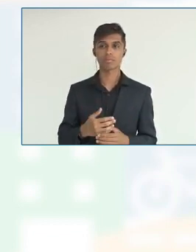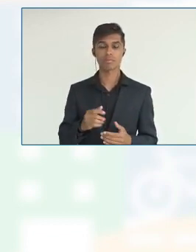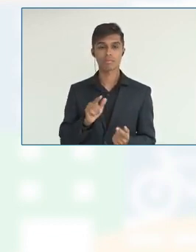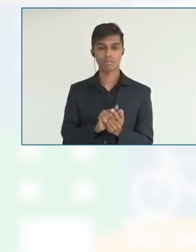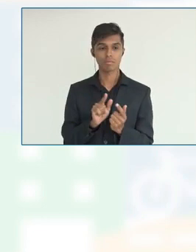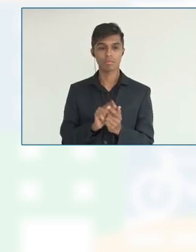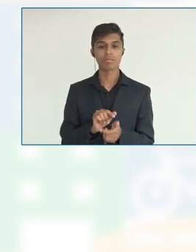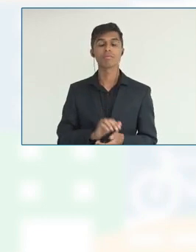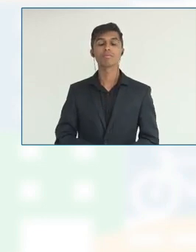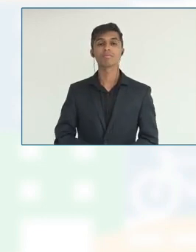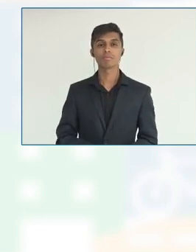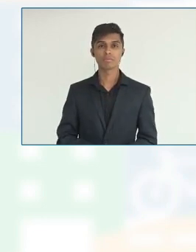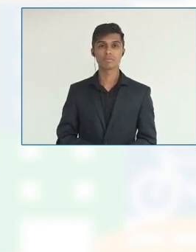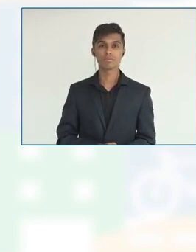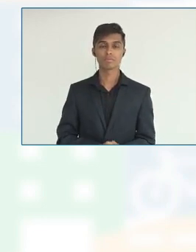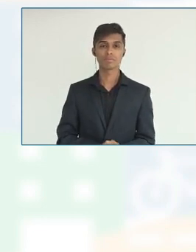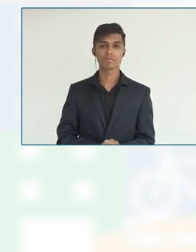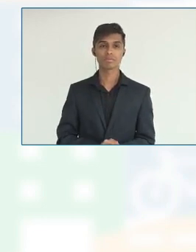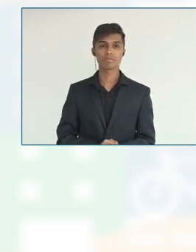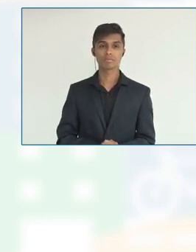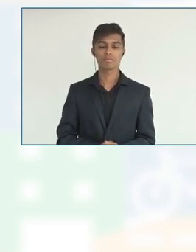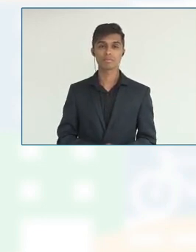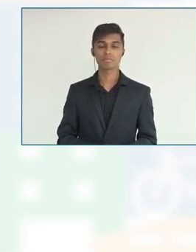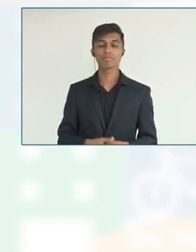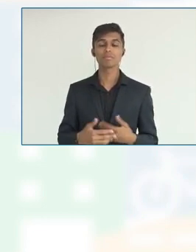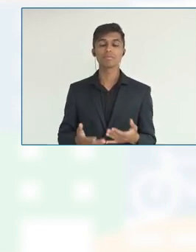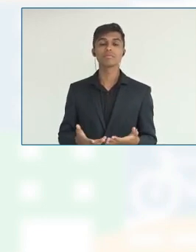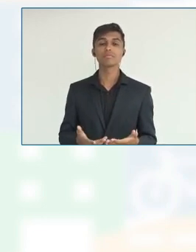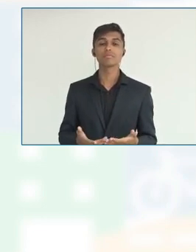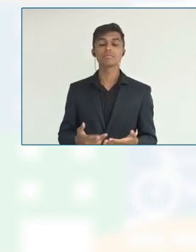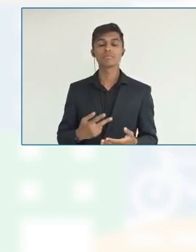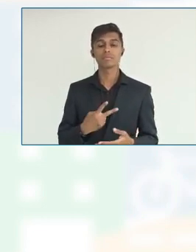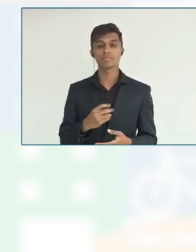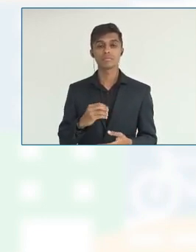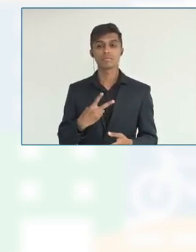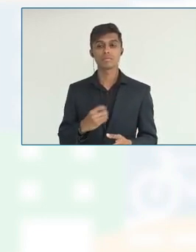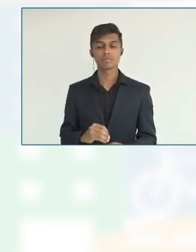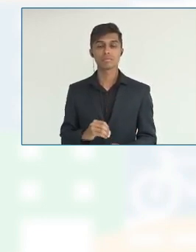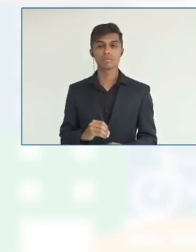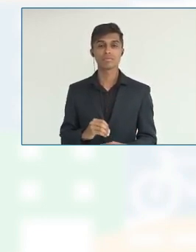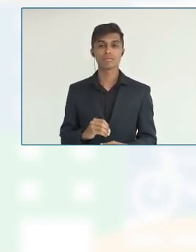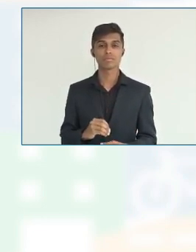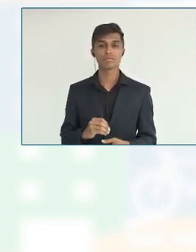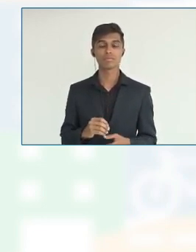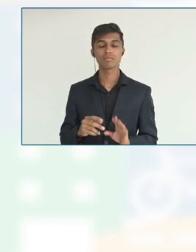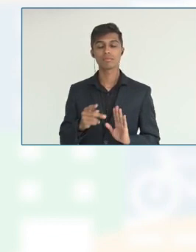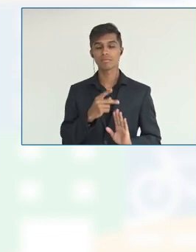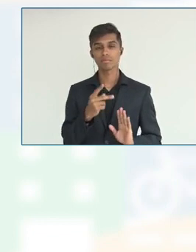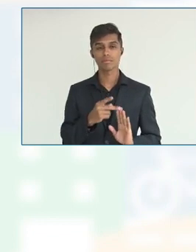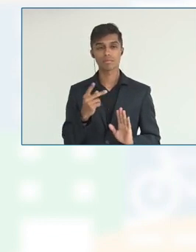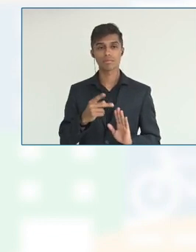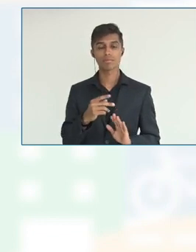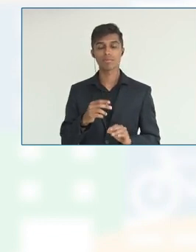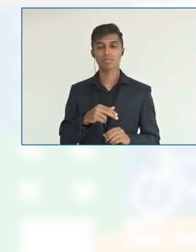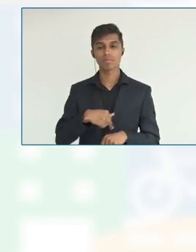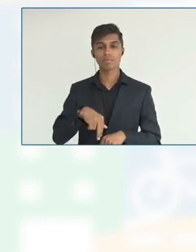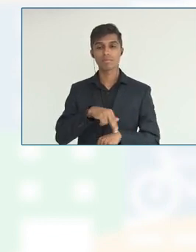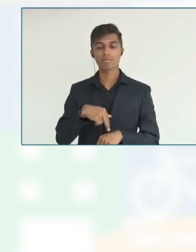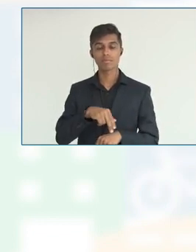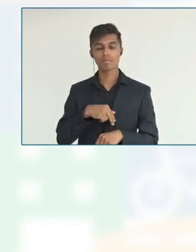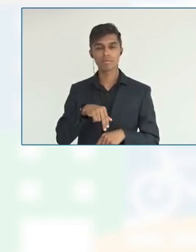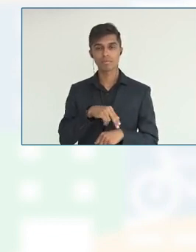assistência. Em 2020, né, as portarias nacionais